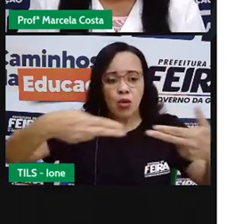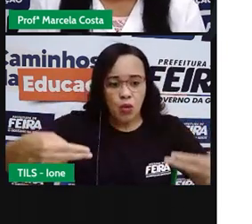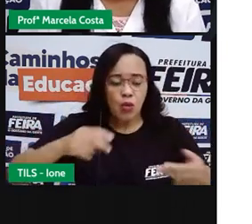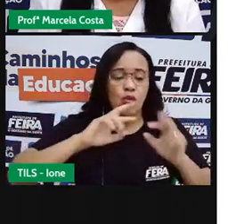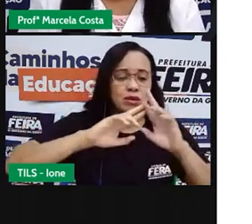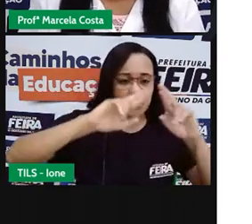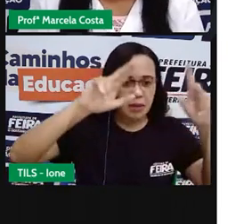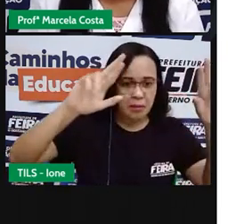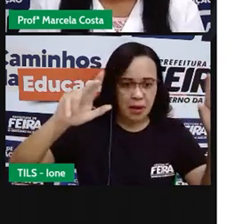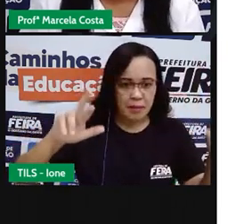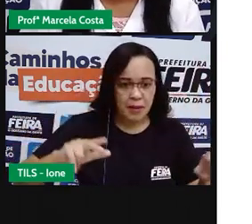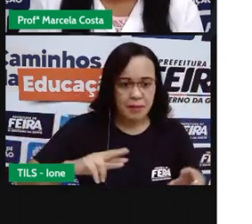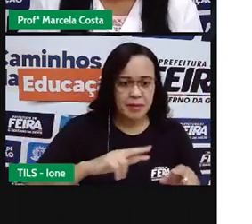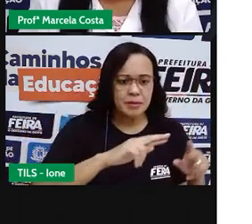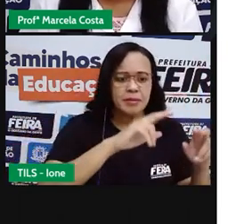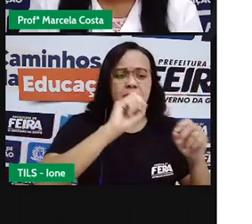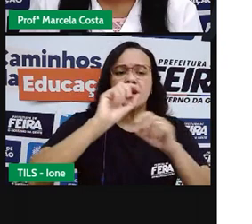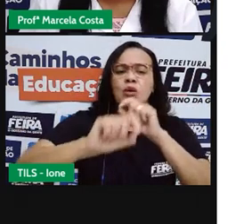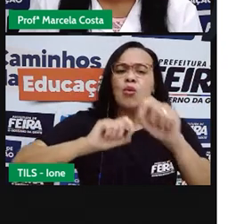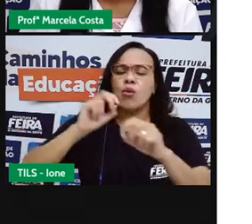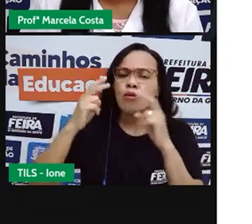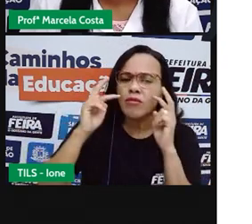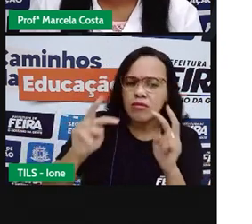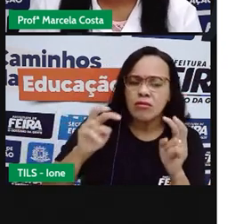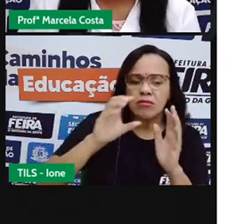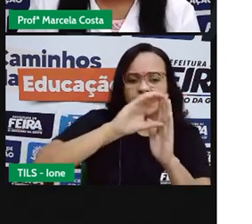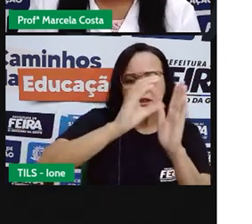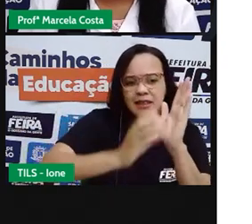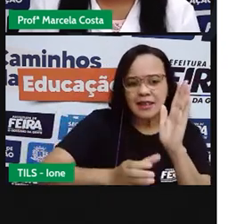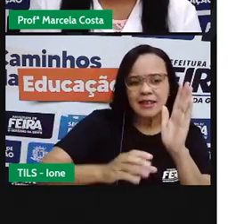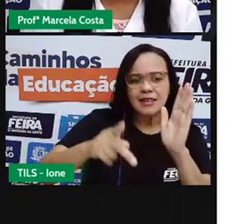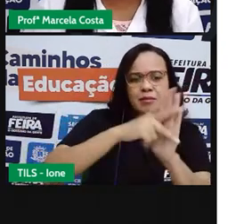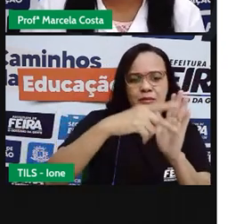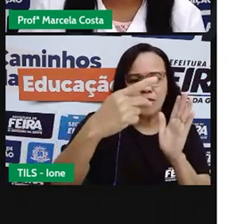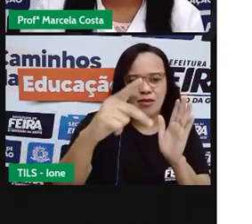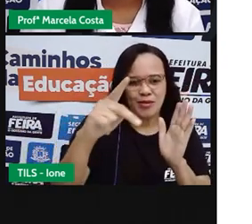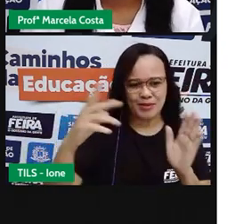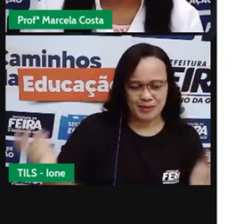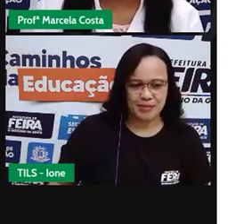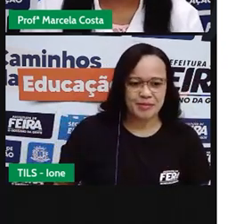diferentes, observando suas características, certo?